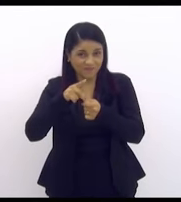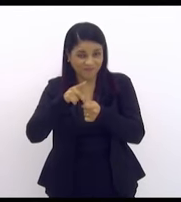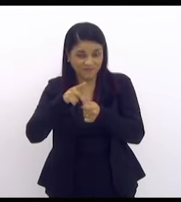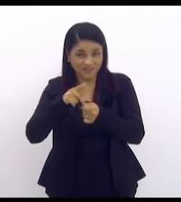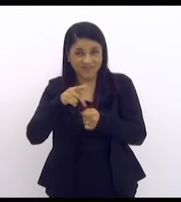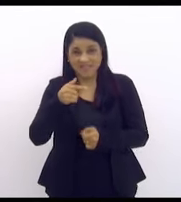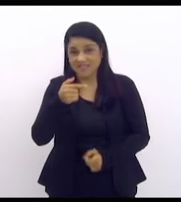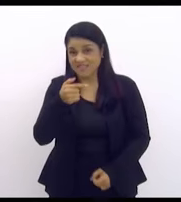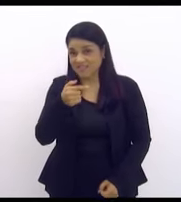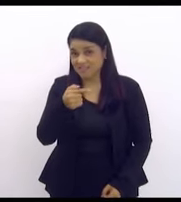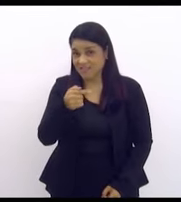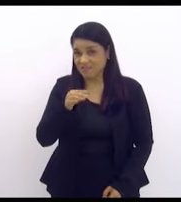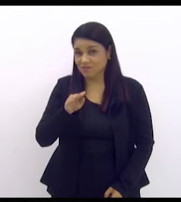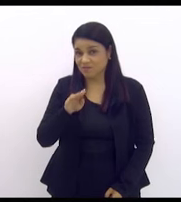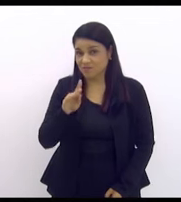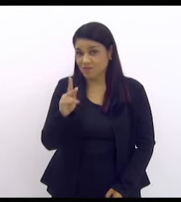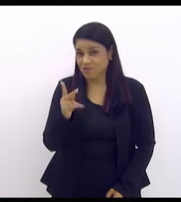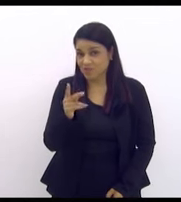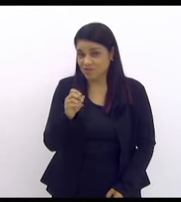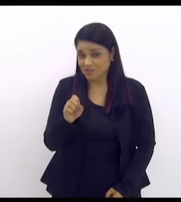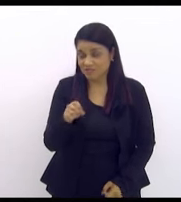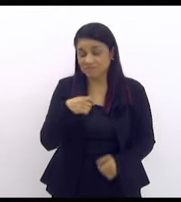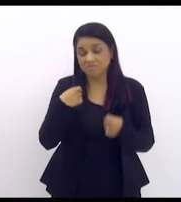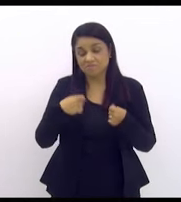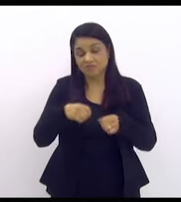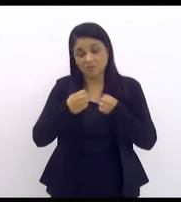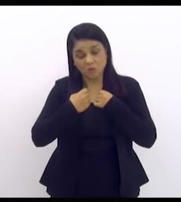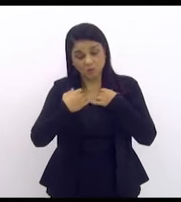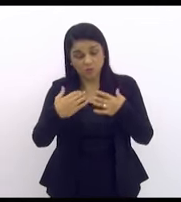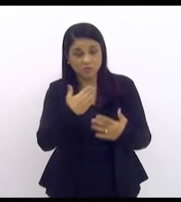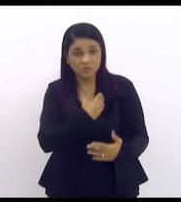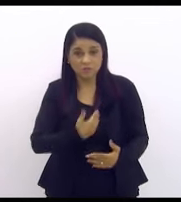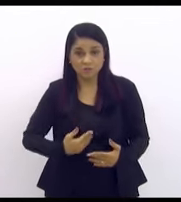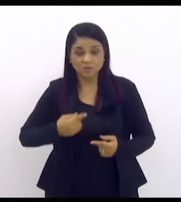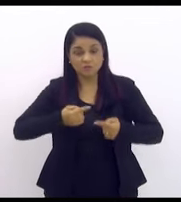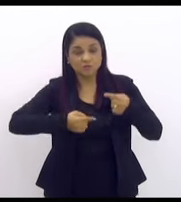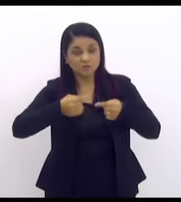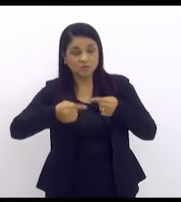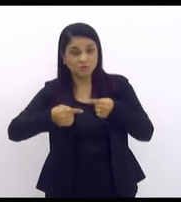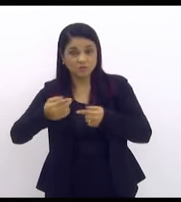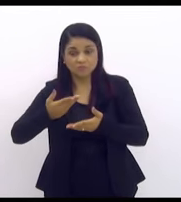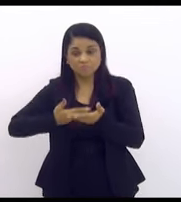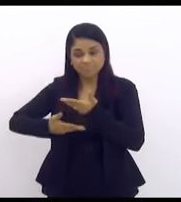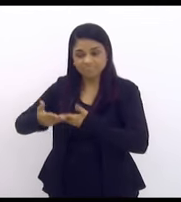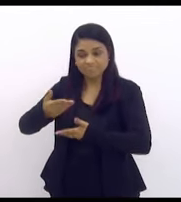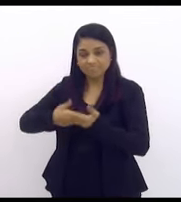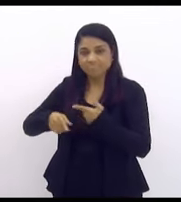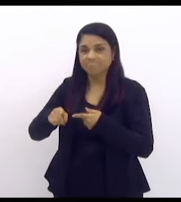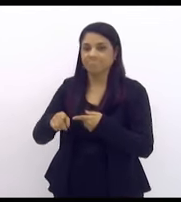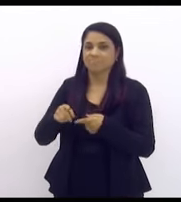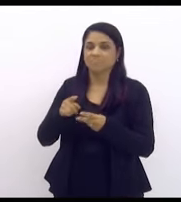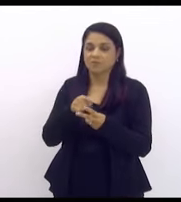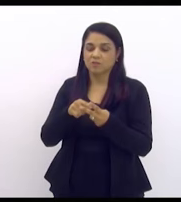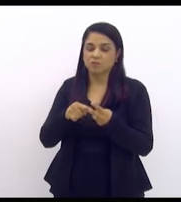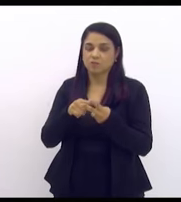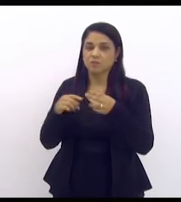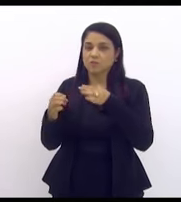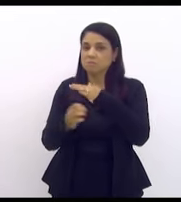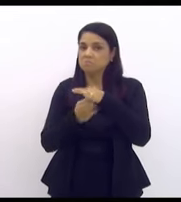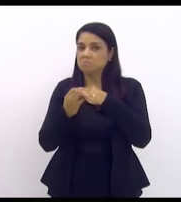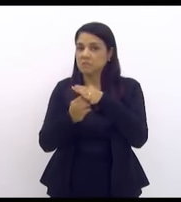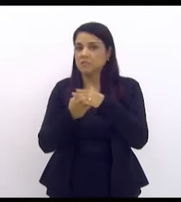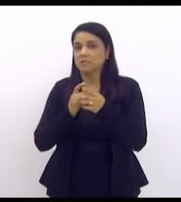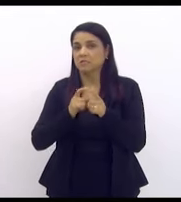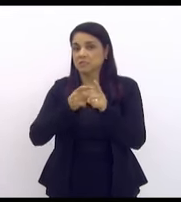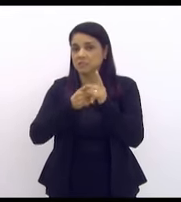bilhões. É urgente que essa casa faça uma audiência pública para discutir a relação do Estado com esses grandes devedores e a metodologia